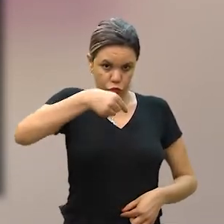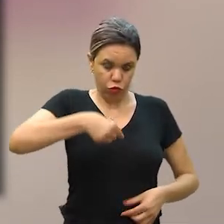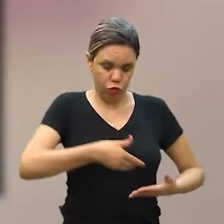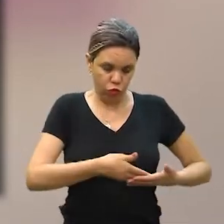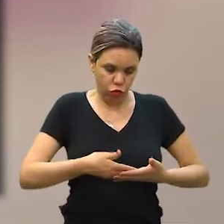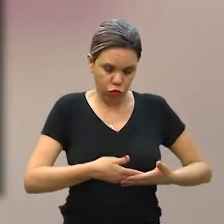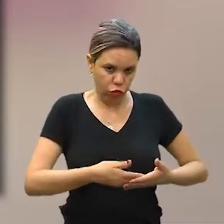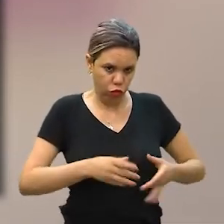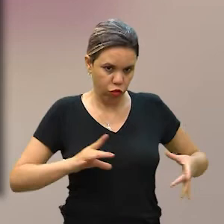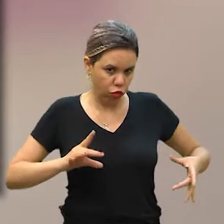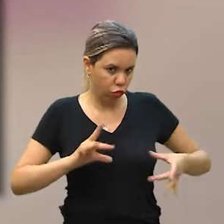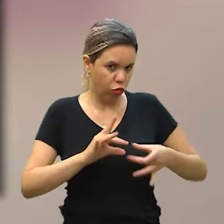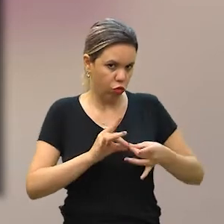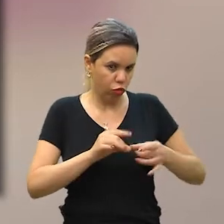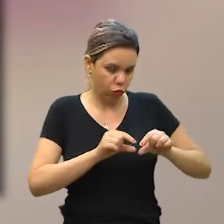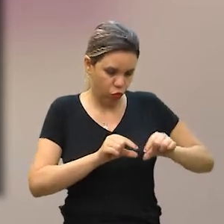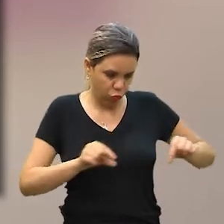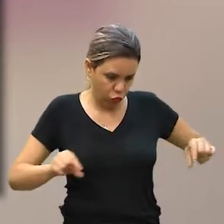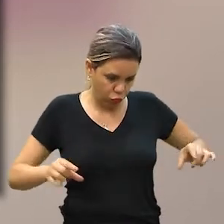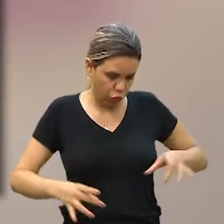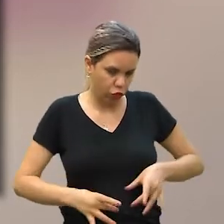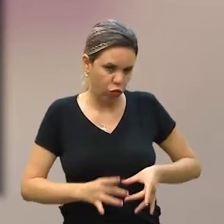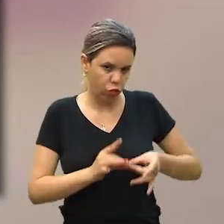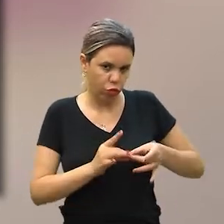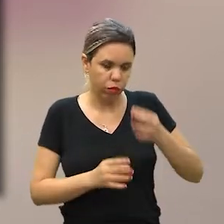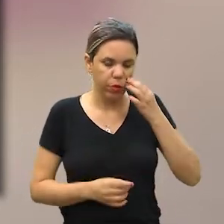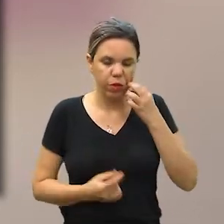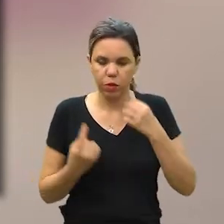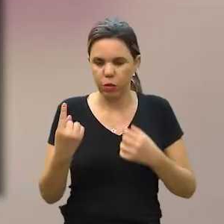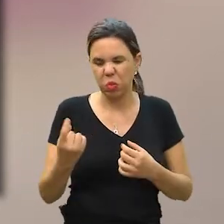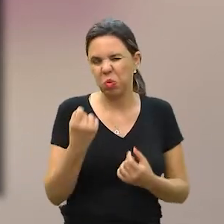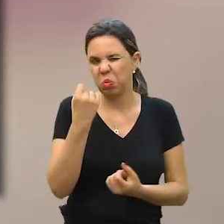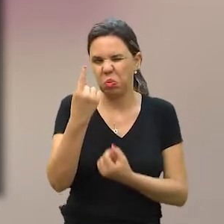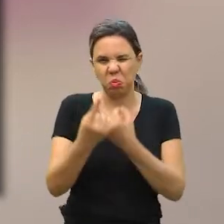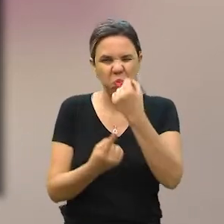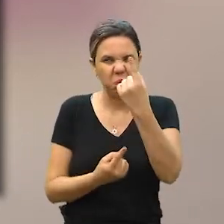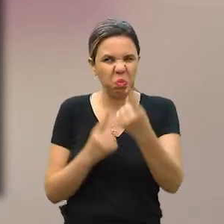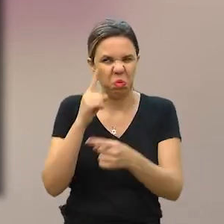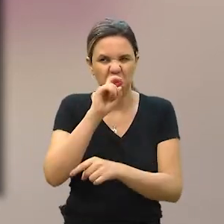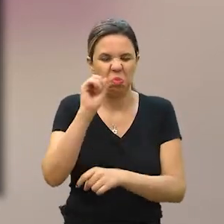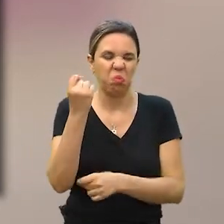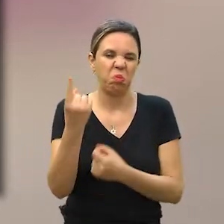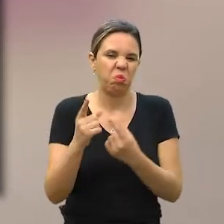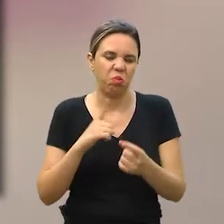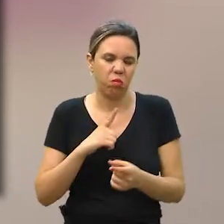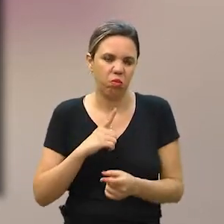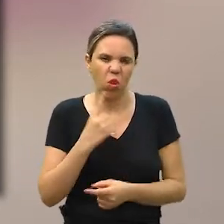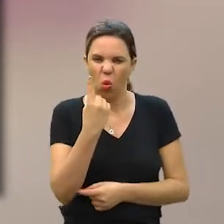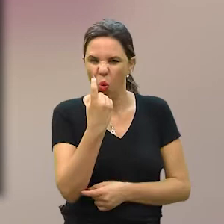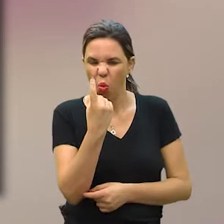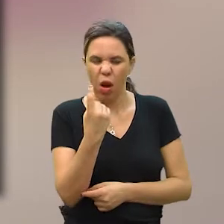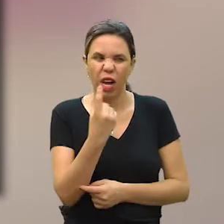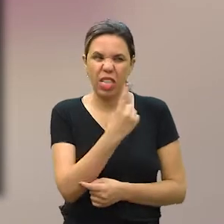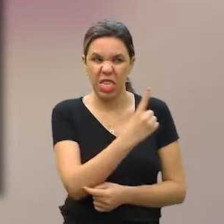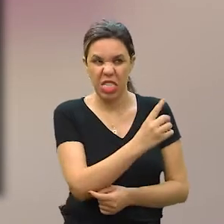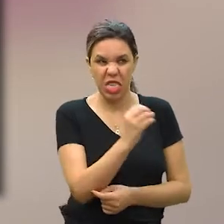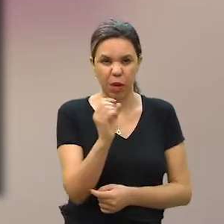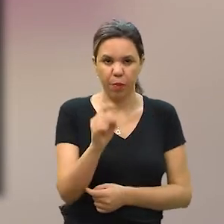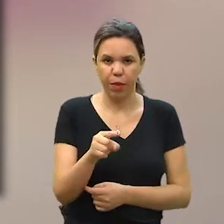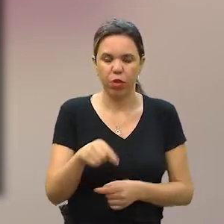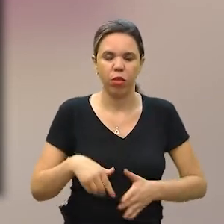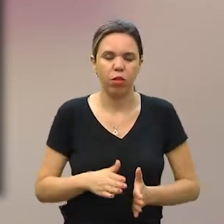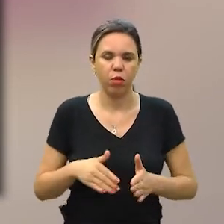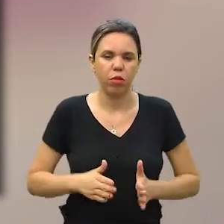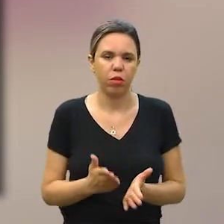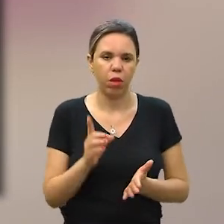rara, bastante rara. A gente imagina que seja um para cada 100 mil nascimentos, não é? Por quê? Que